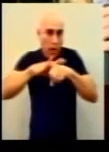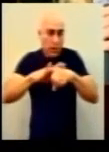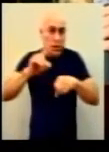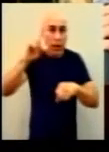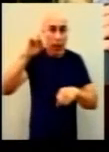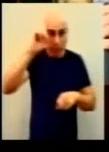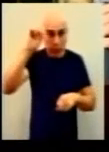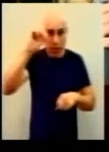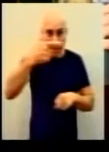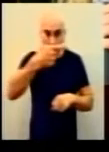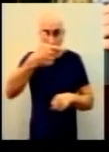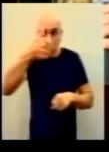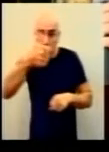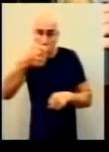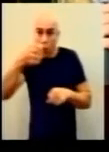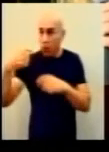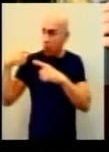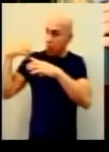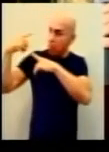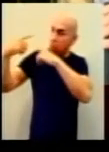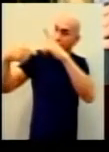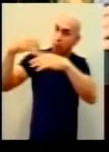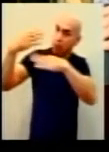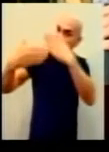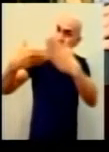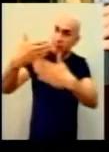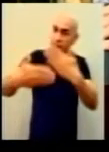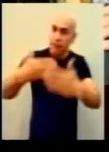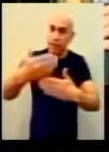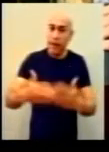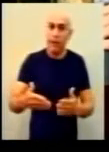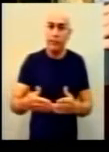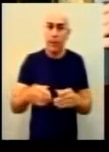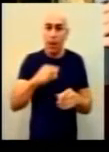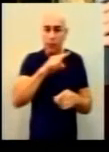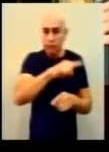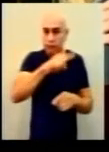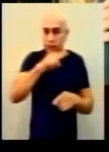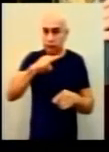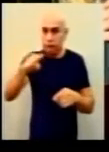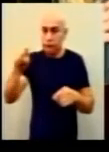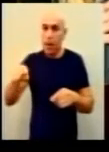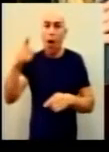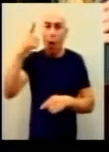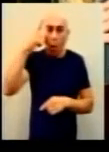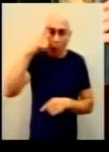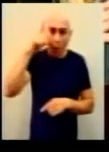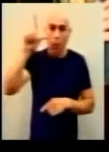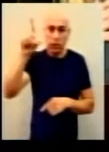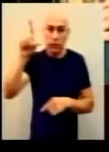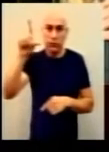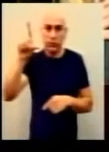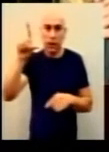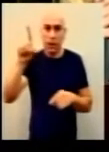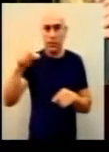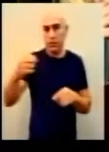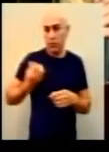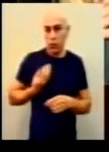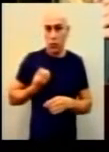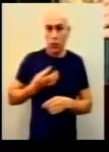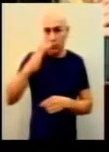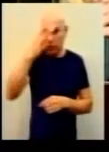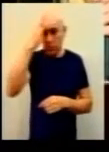21 dias, a gente entende que a gente não está numa exponencial de casos, e sim que a gente está conseguindo com que os casos eles